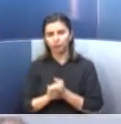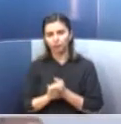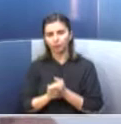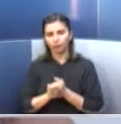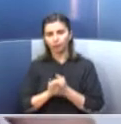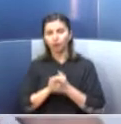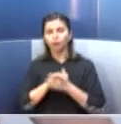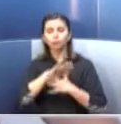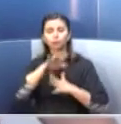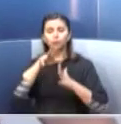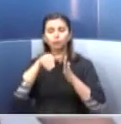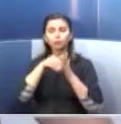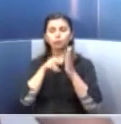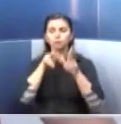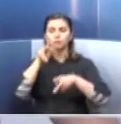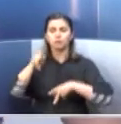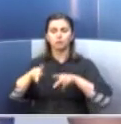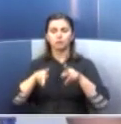todas as pessoas que